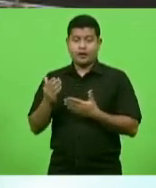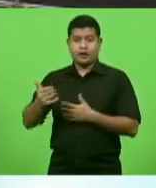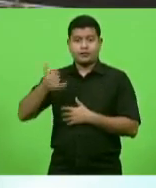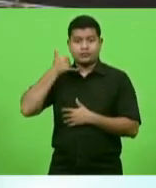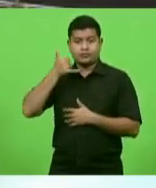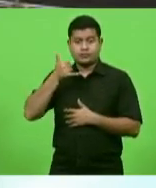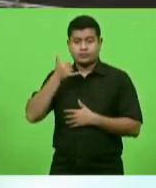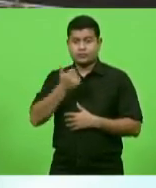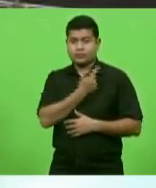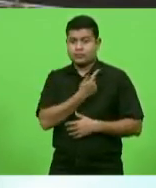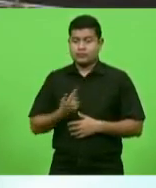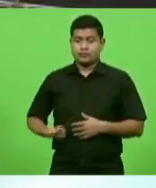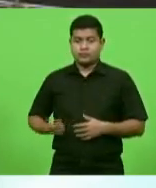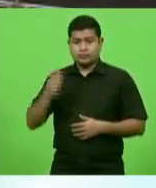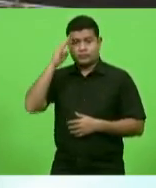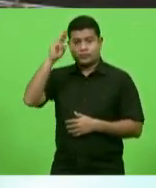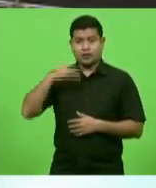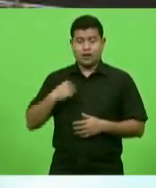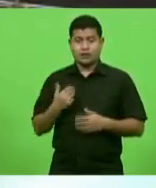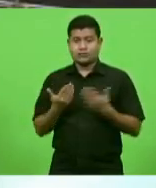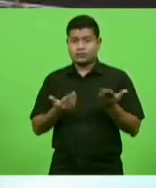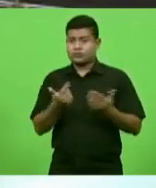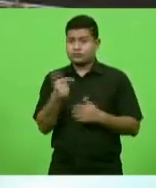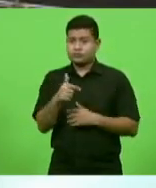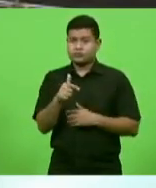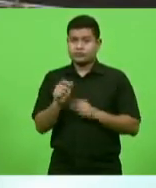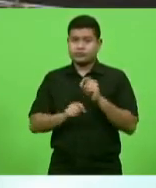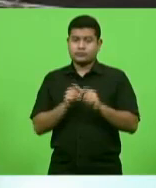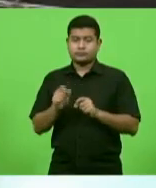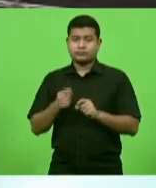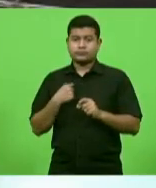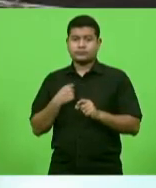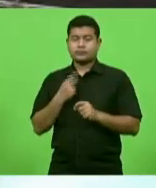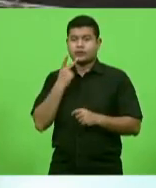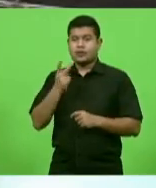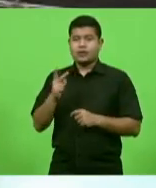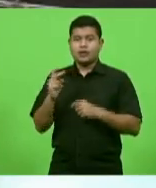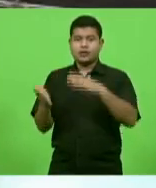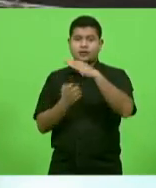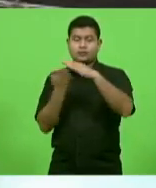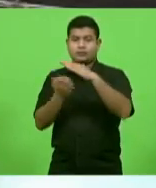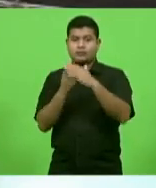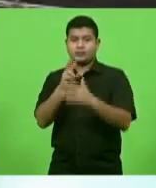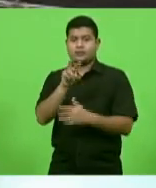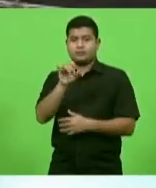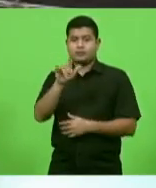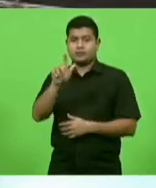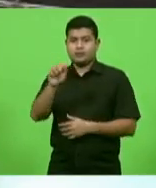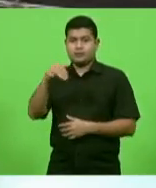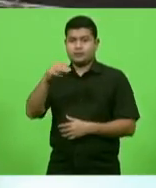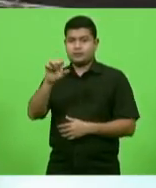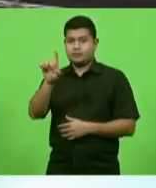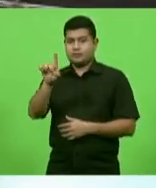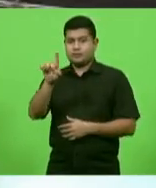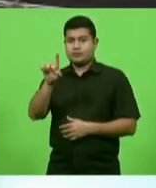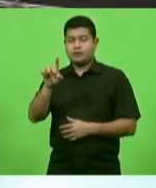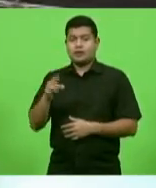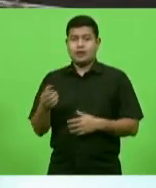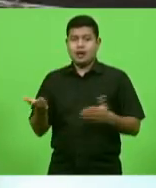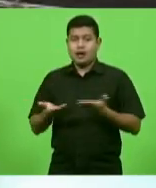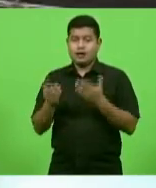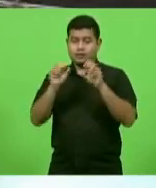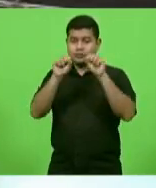telefonemas com o governador não houve nenhum momento menção a empresa veio a média de acordo com a testemunho